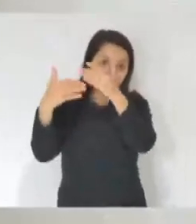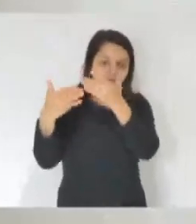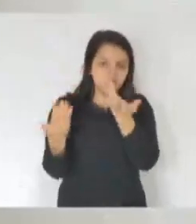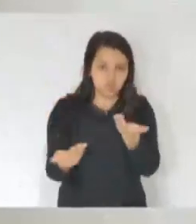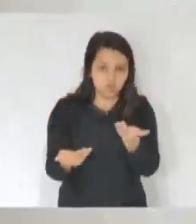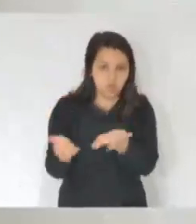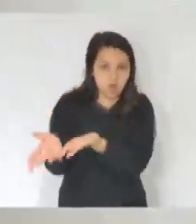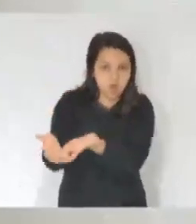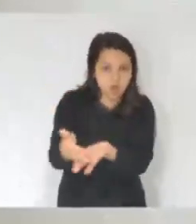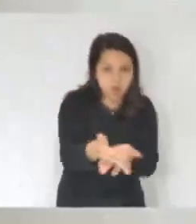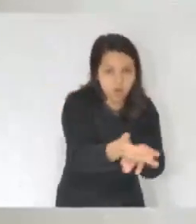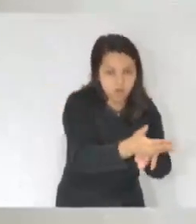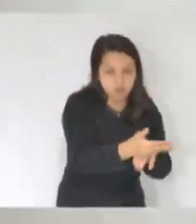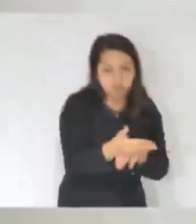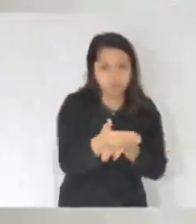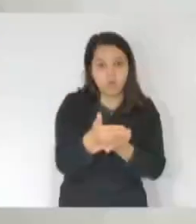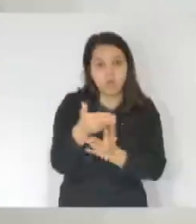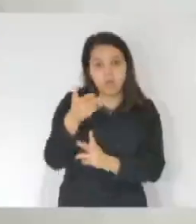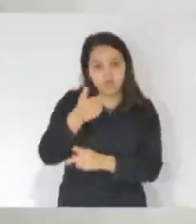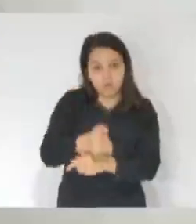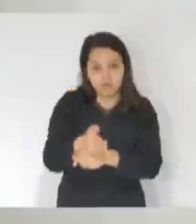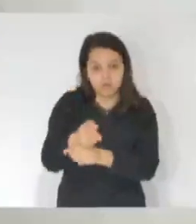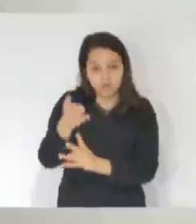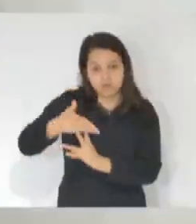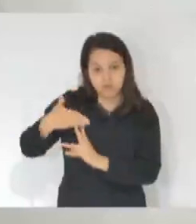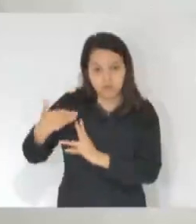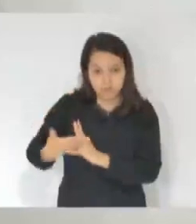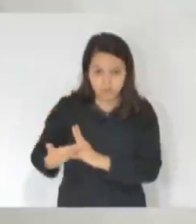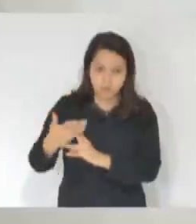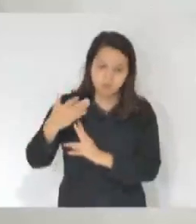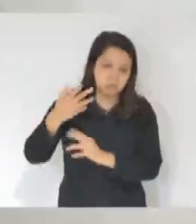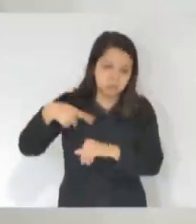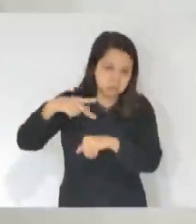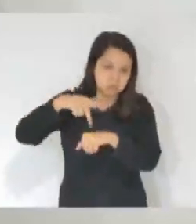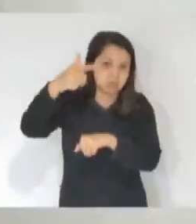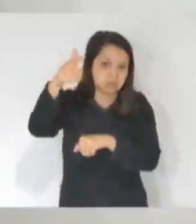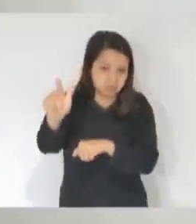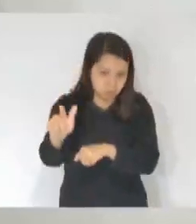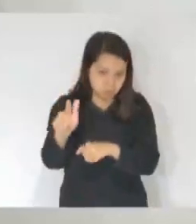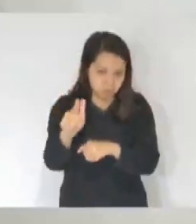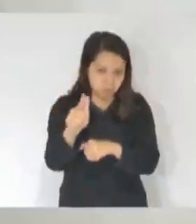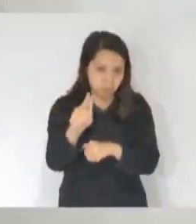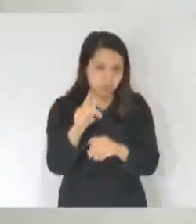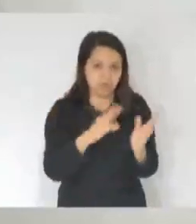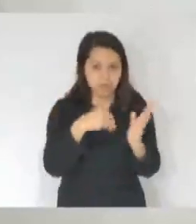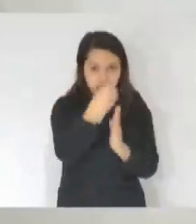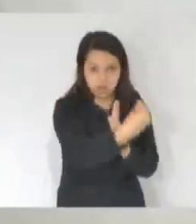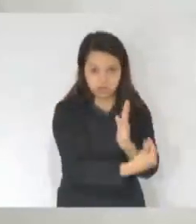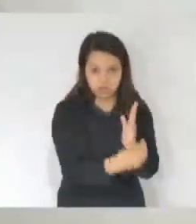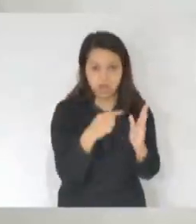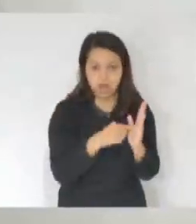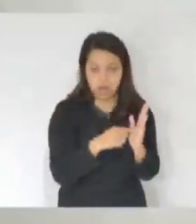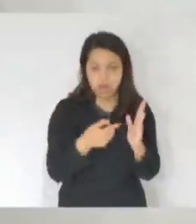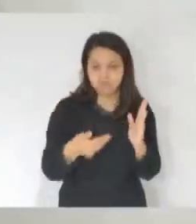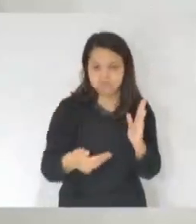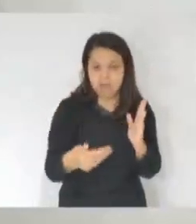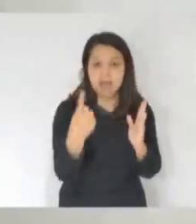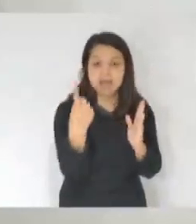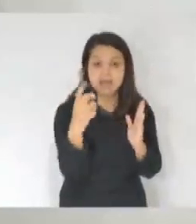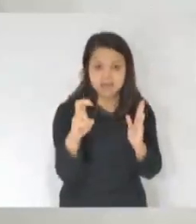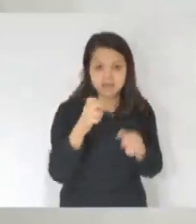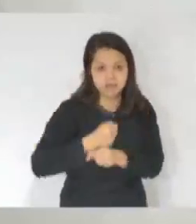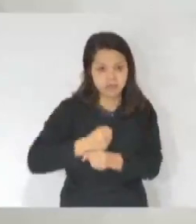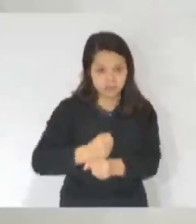financiamento internacional baseado nessa agenda. Ela teve um prazo de 15 anos. E,